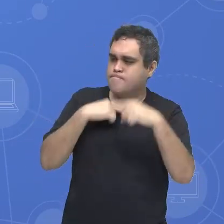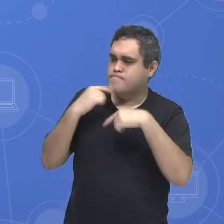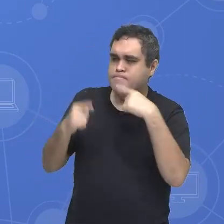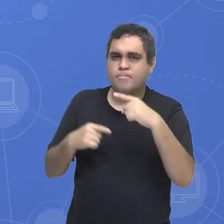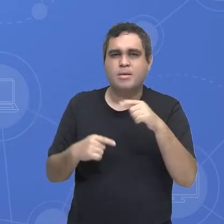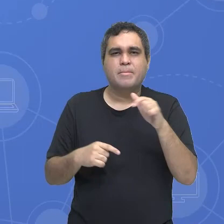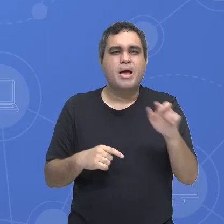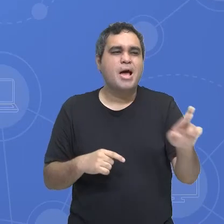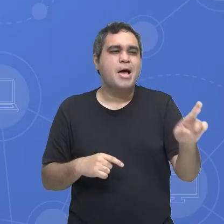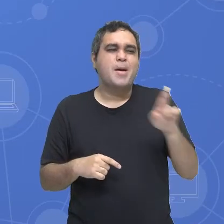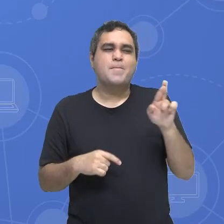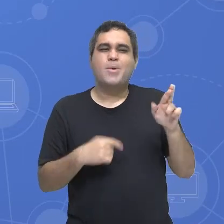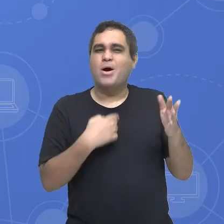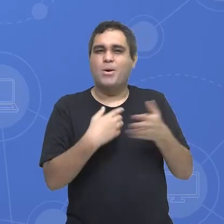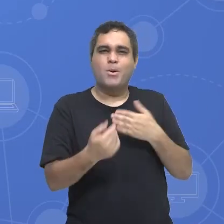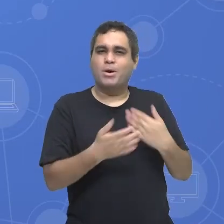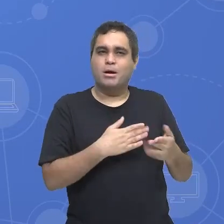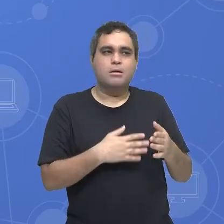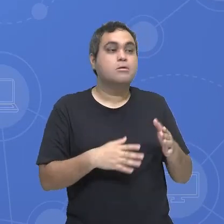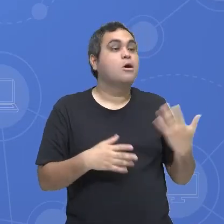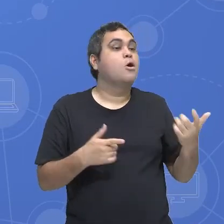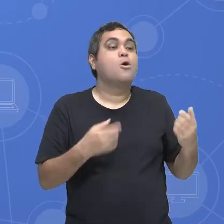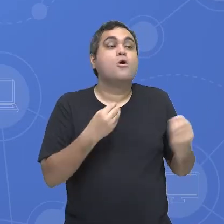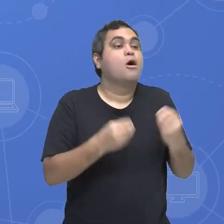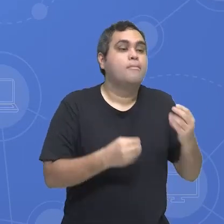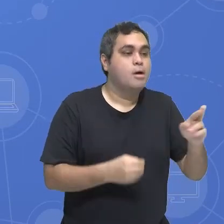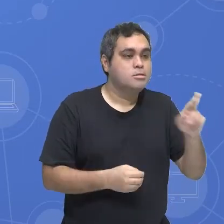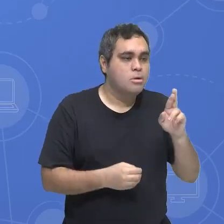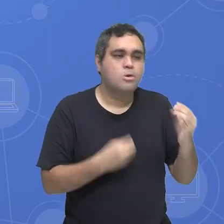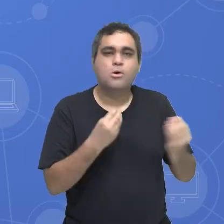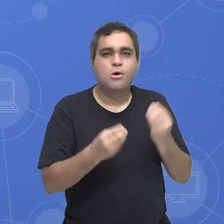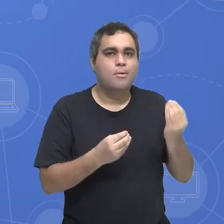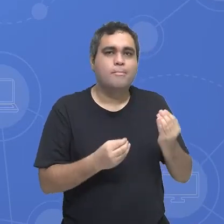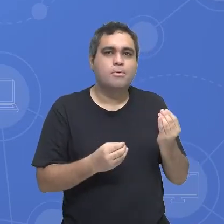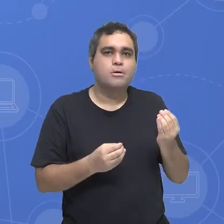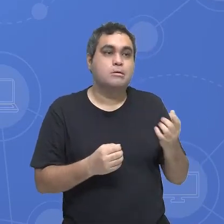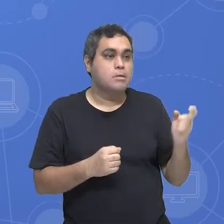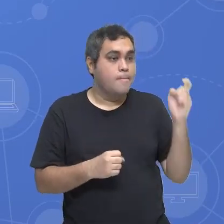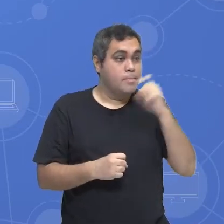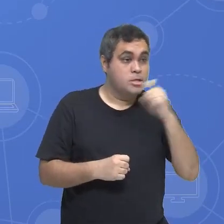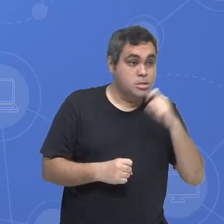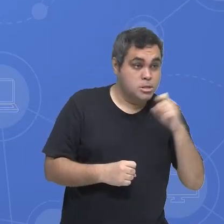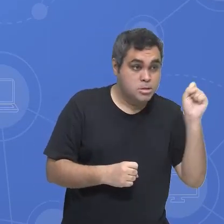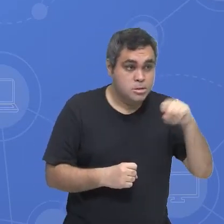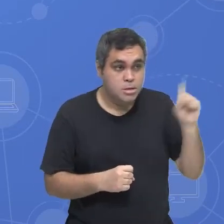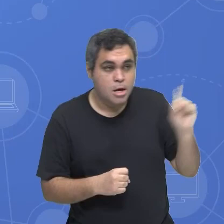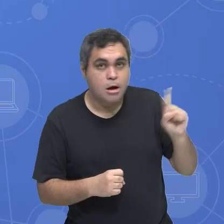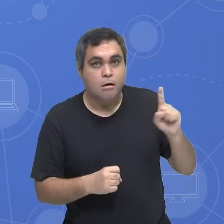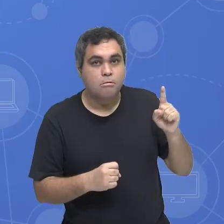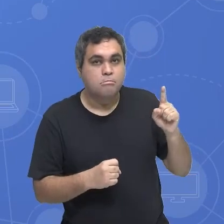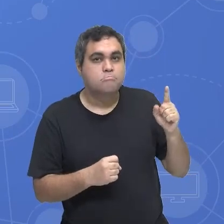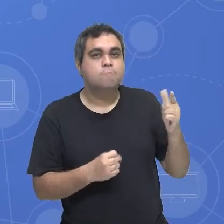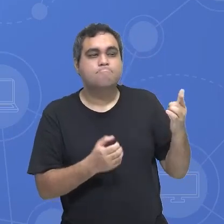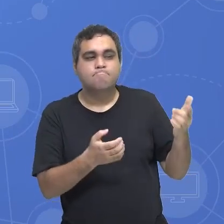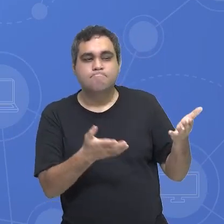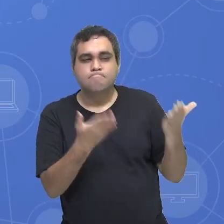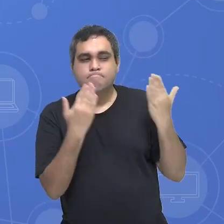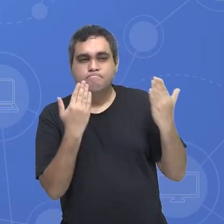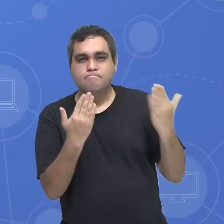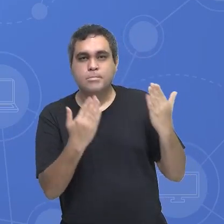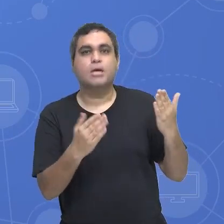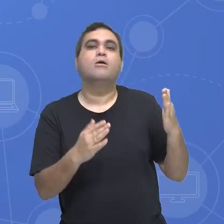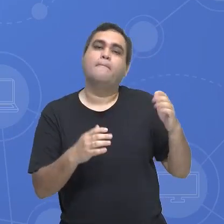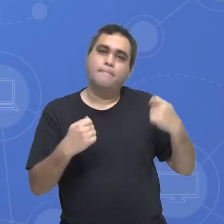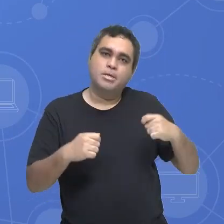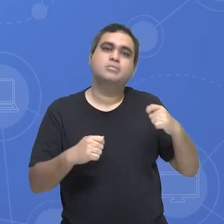com uma resposta qualquer, né? De perceber quem está mentindo para você. Então, temos que tomar muito cuidado com